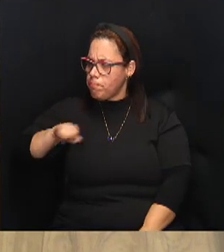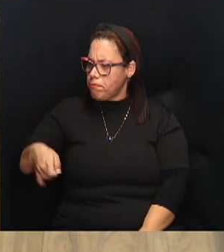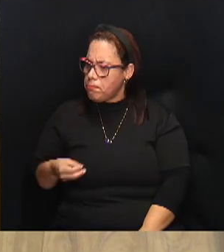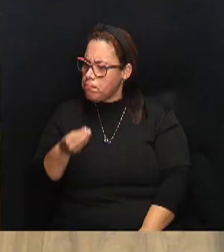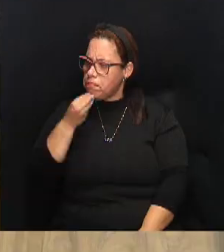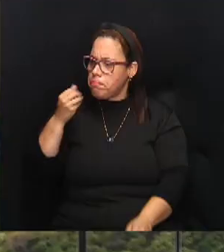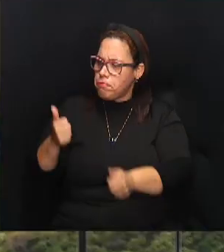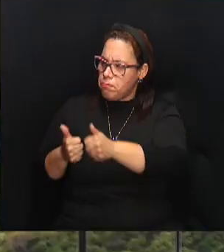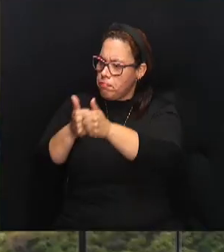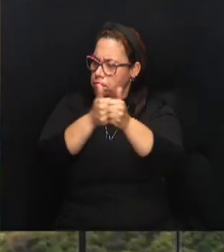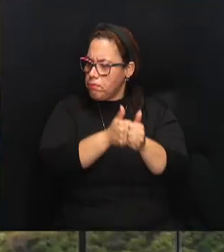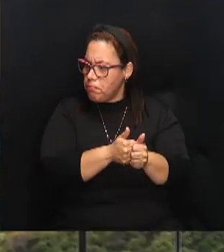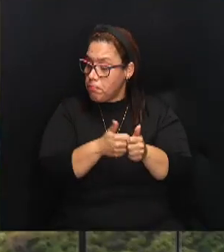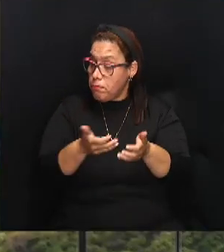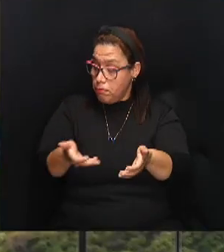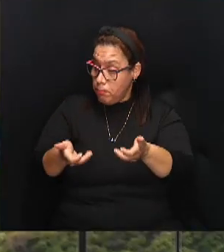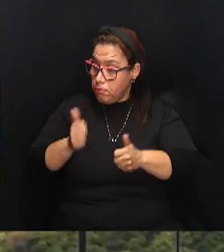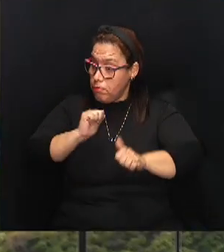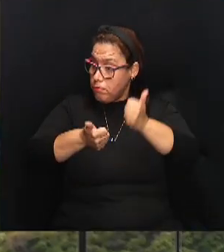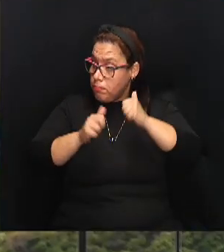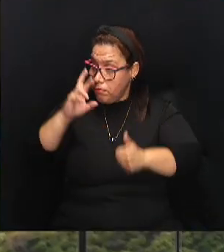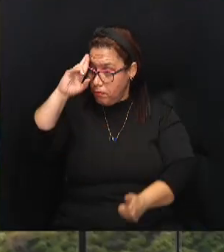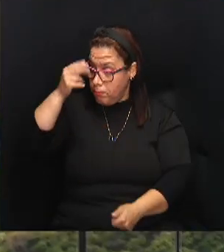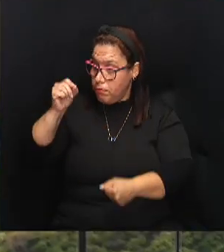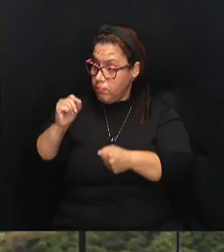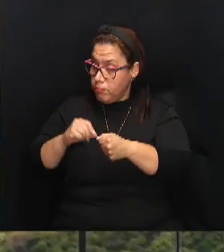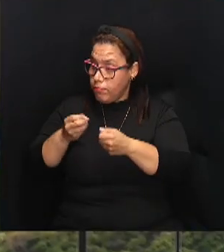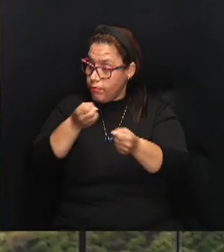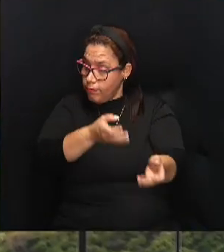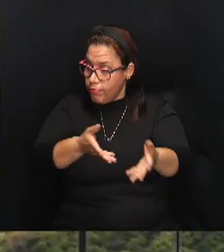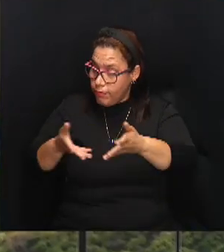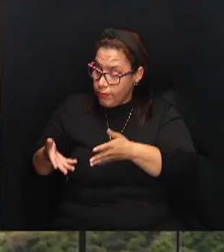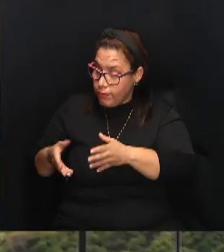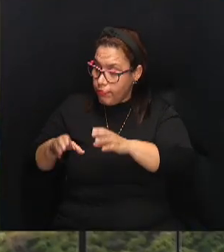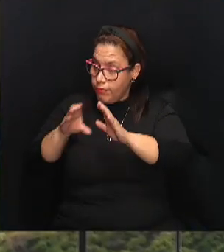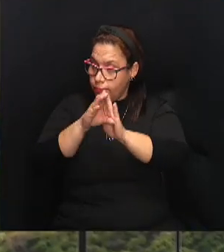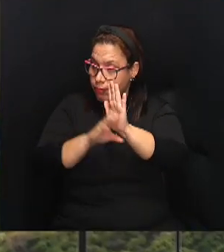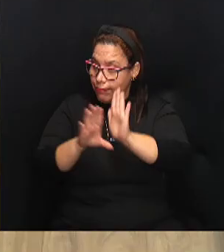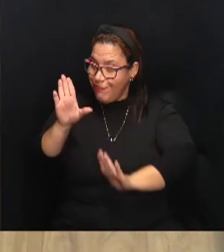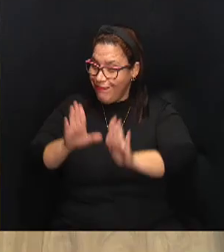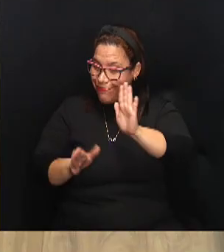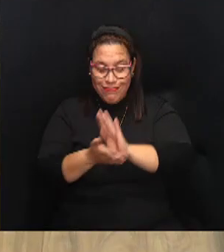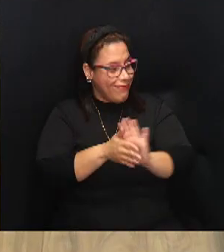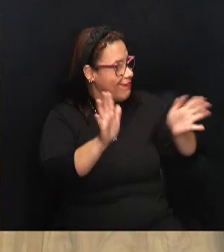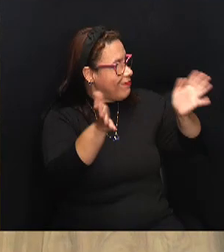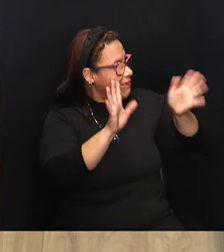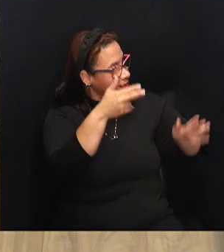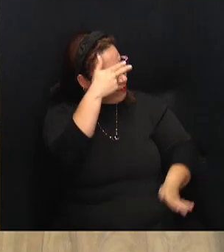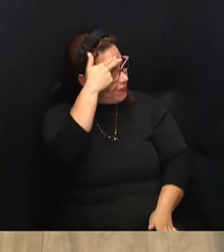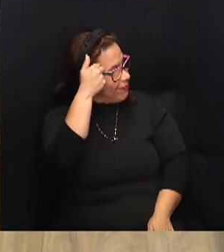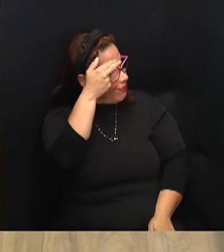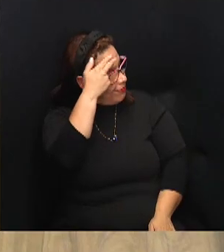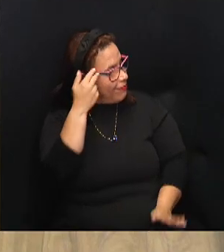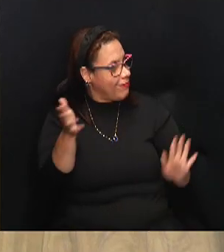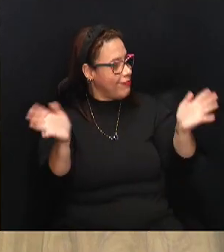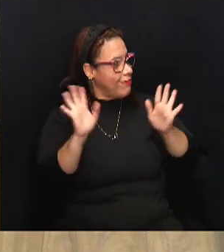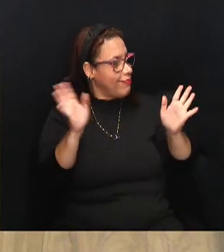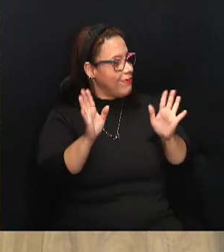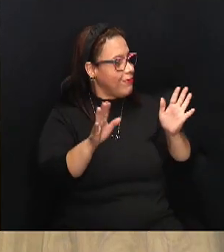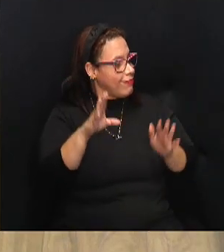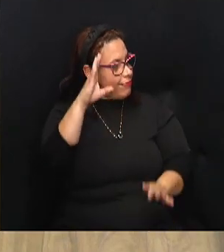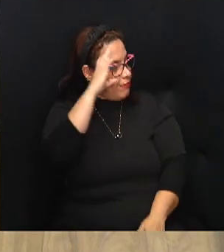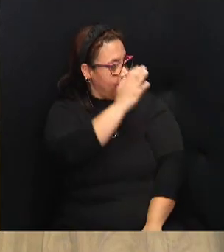de acompanhar, que análise o senhor faz? Seja bem-vindo ao programa Questão de Ordem. Olá, Gabriel. Olá, Tenente